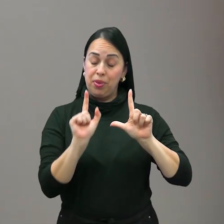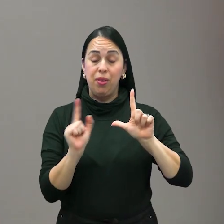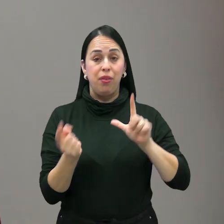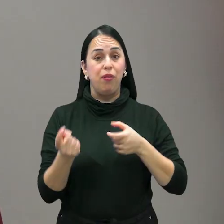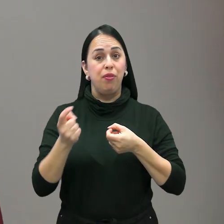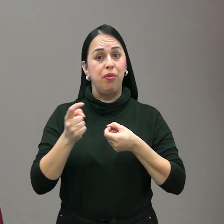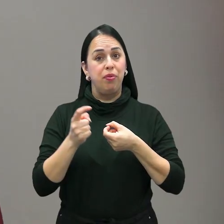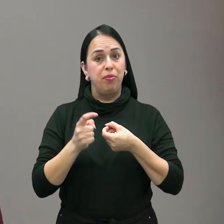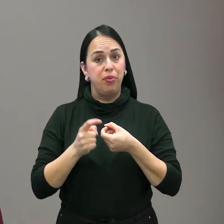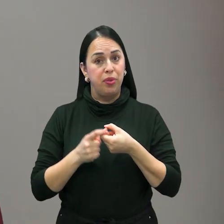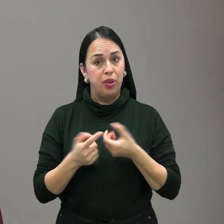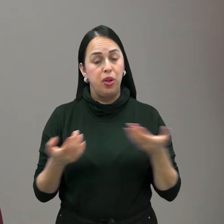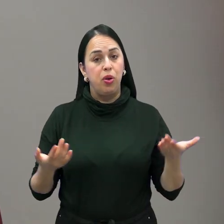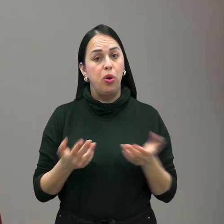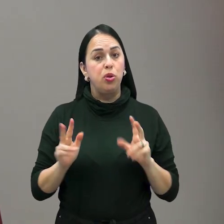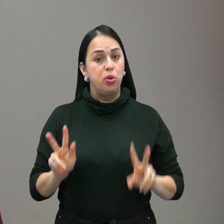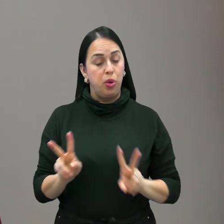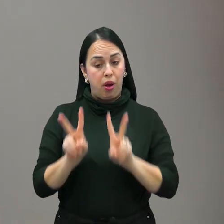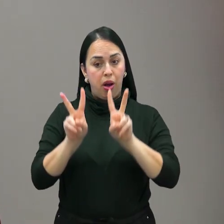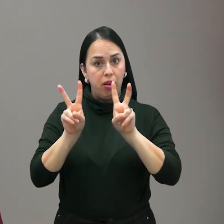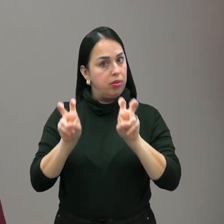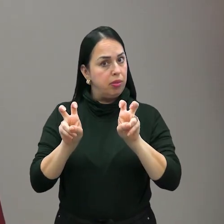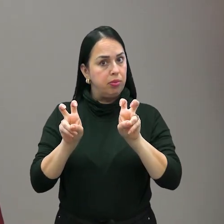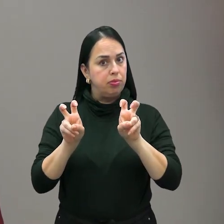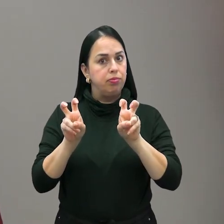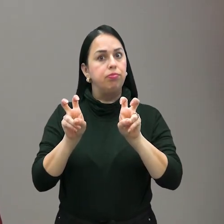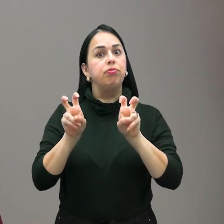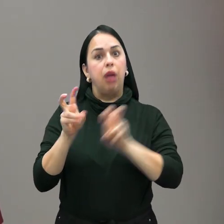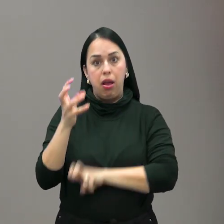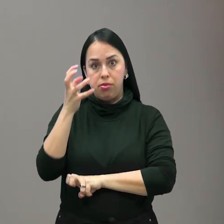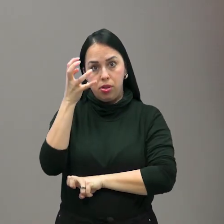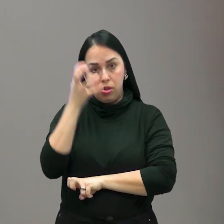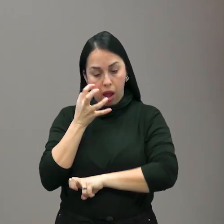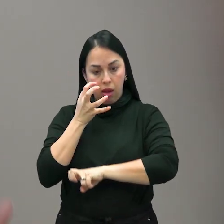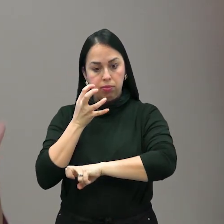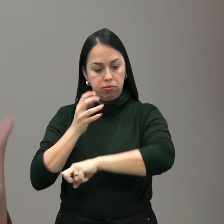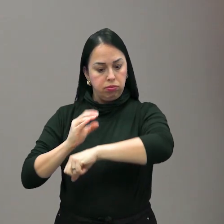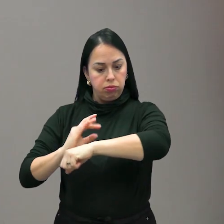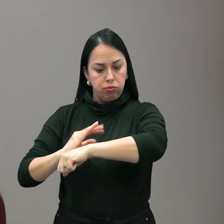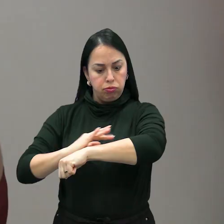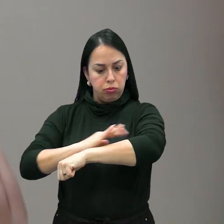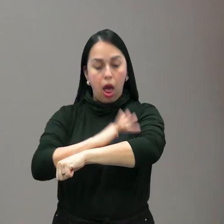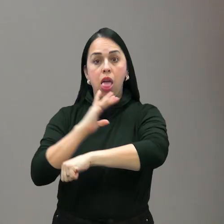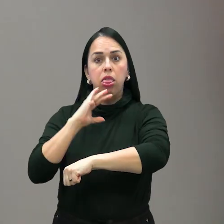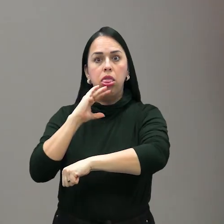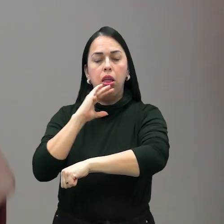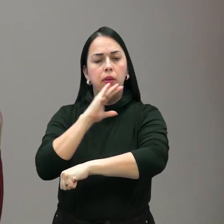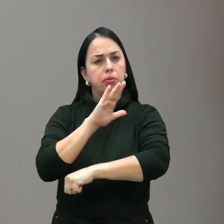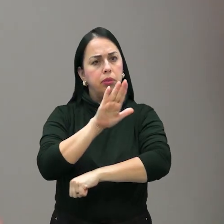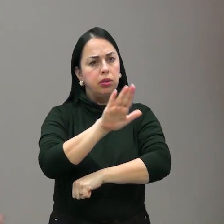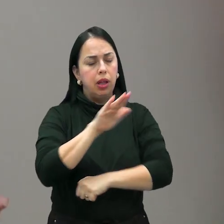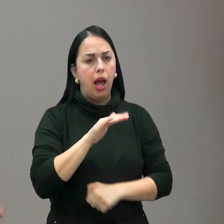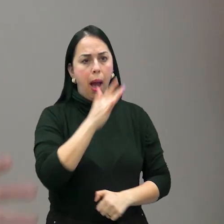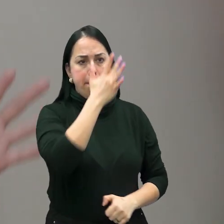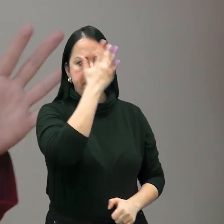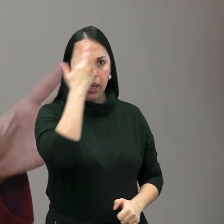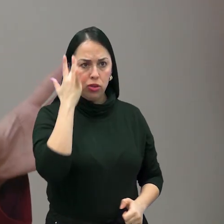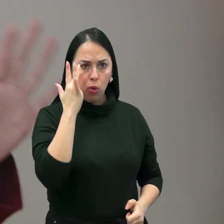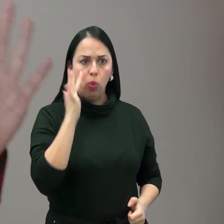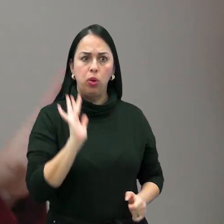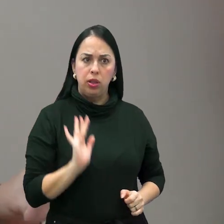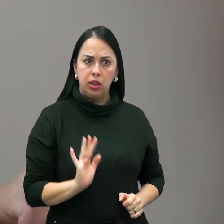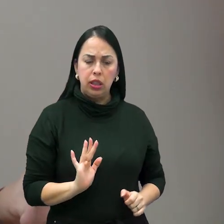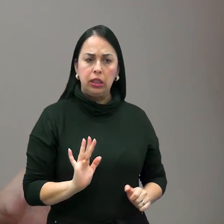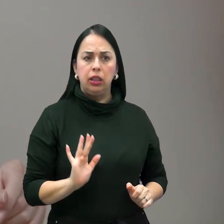De volta com o De Bem com você. E o assunto de hoje é muito sério, queimaduras. Doutor, quando